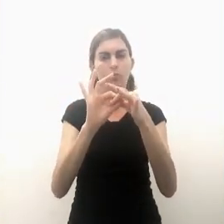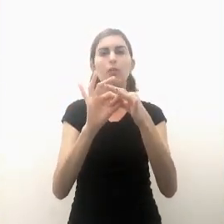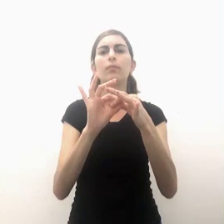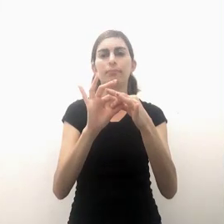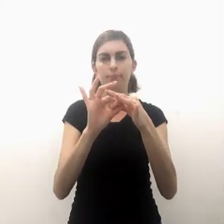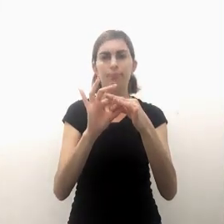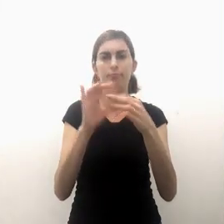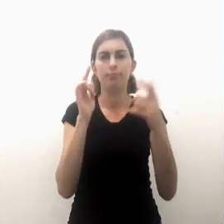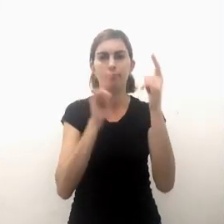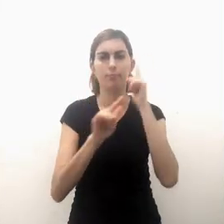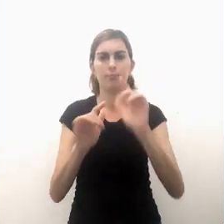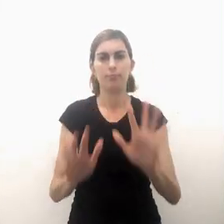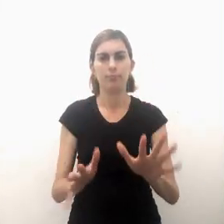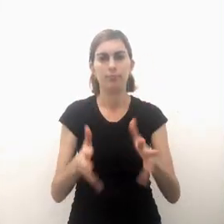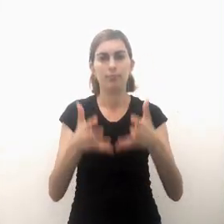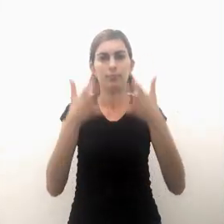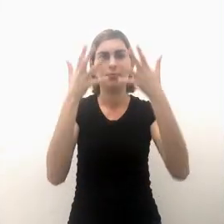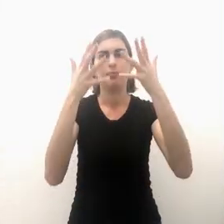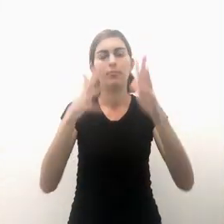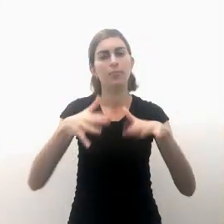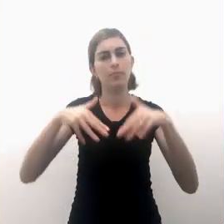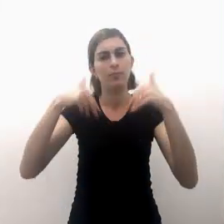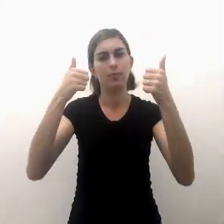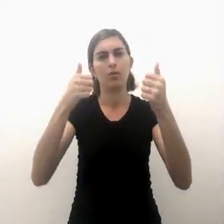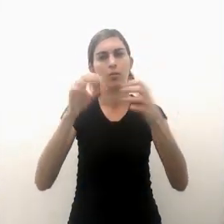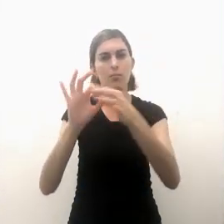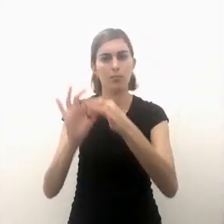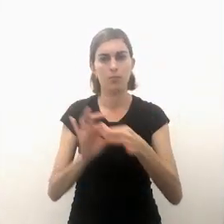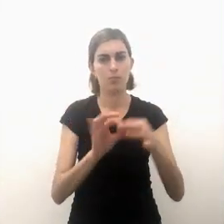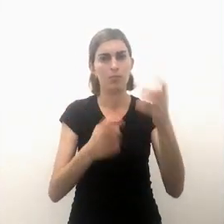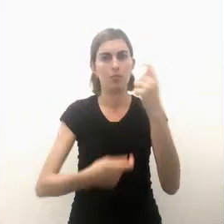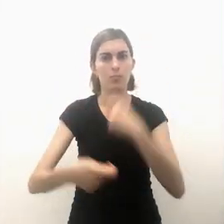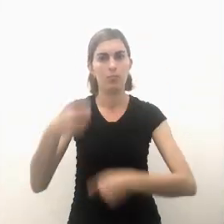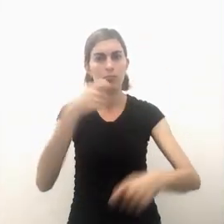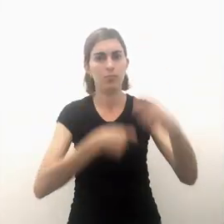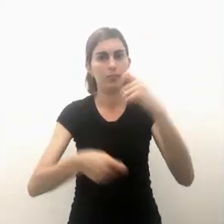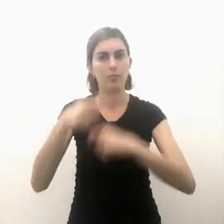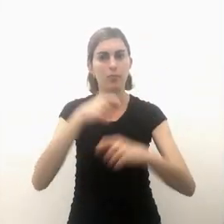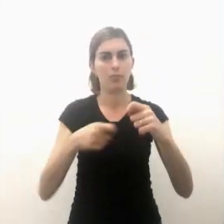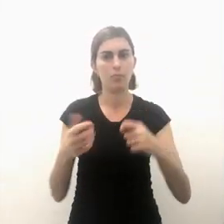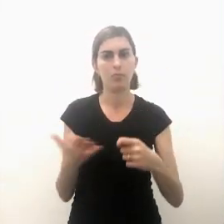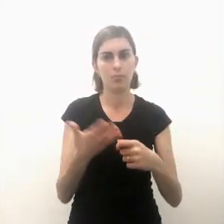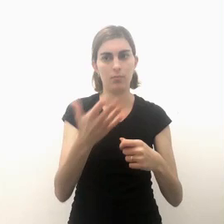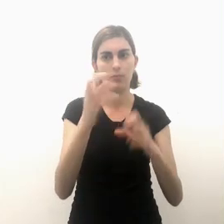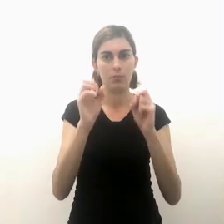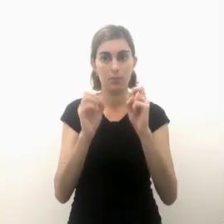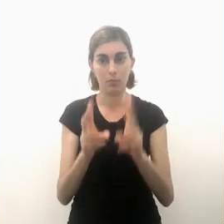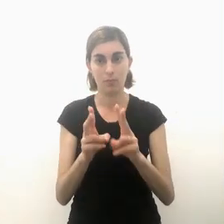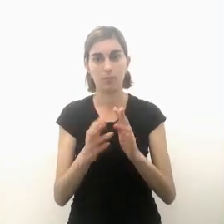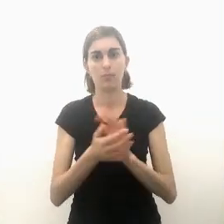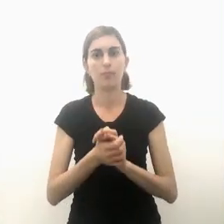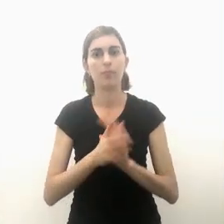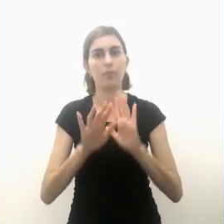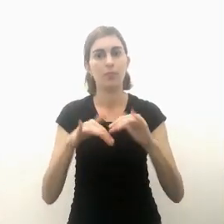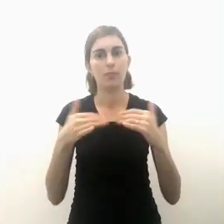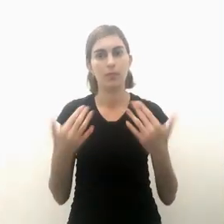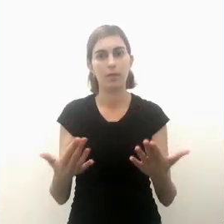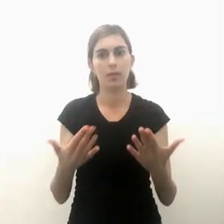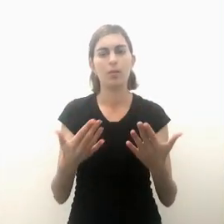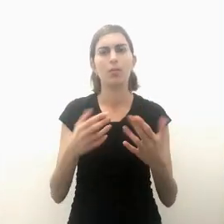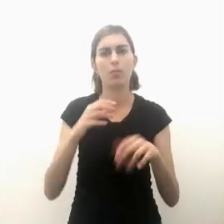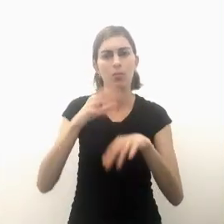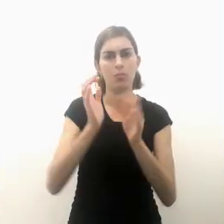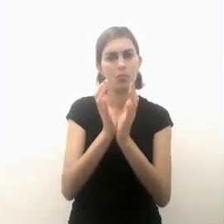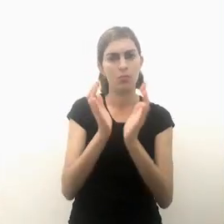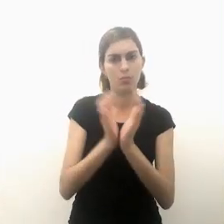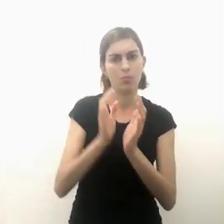para um maior crescimento, para uma maior organização do comércio e uma maior produção. Ok, gente? Então, gente,